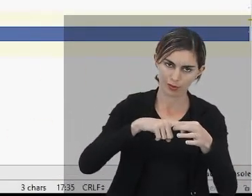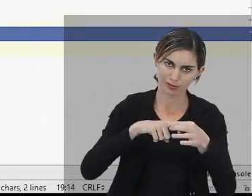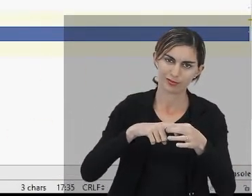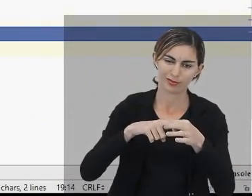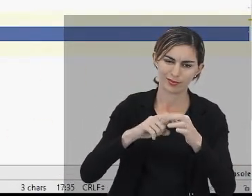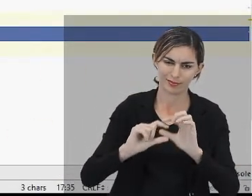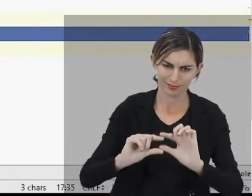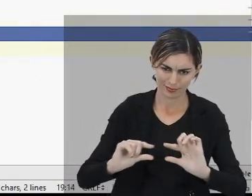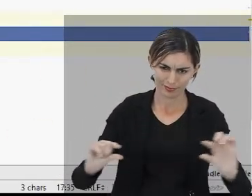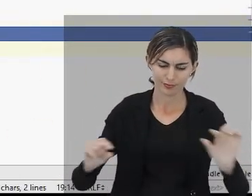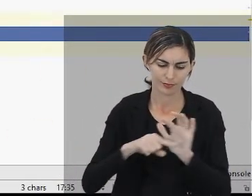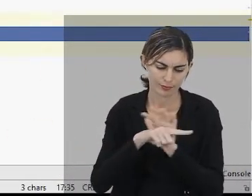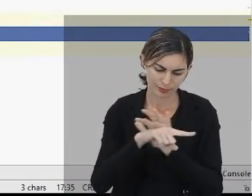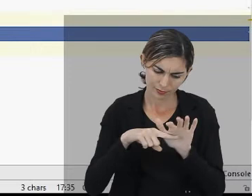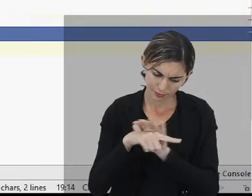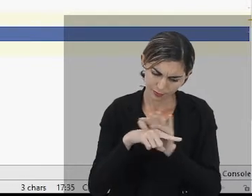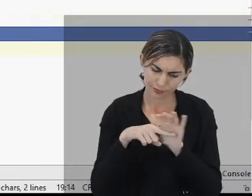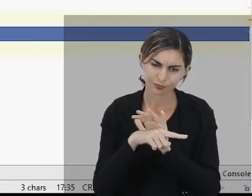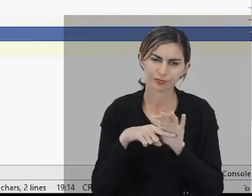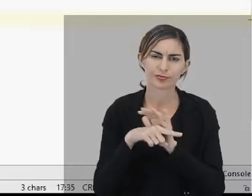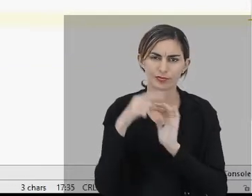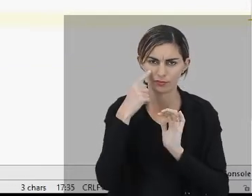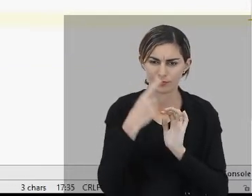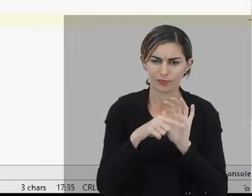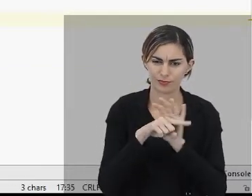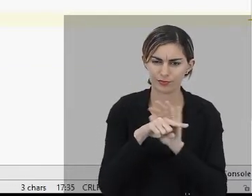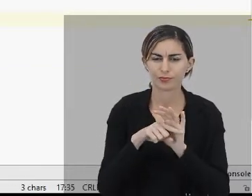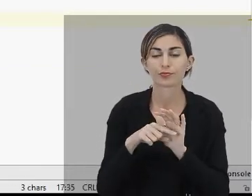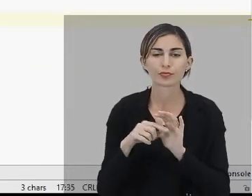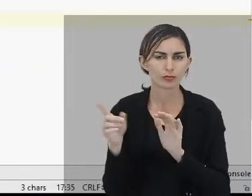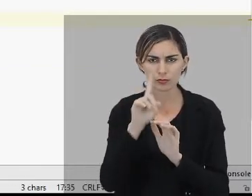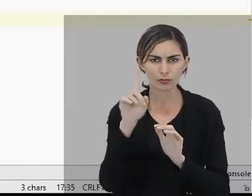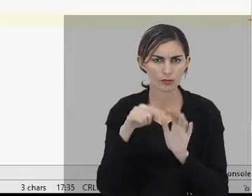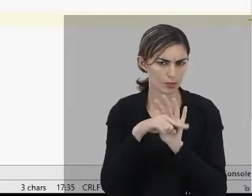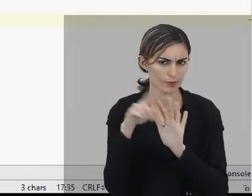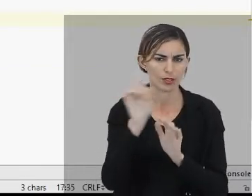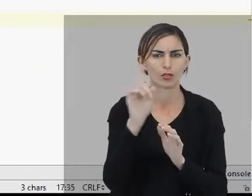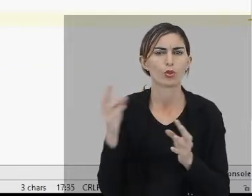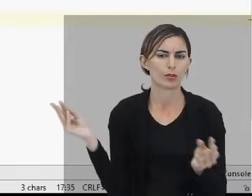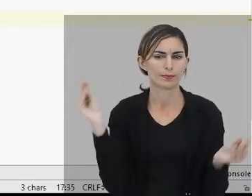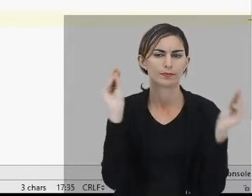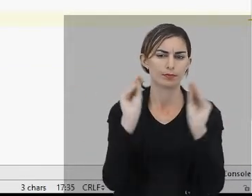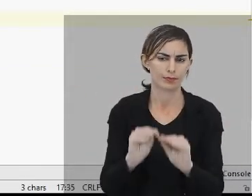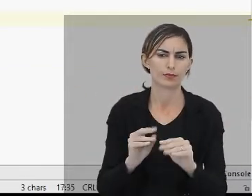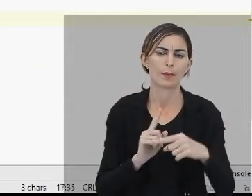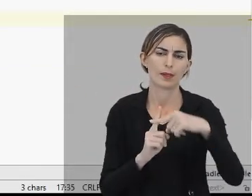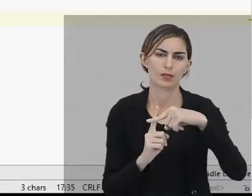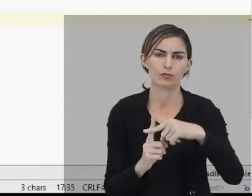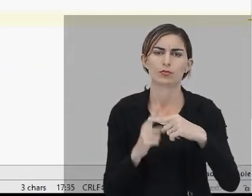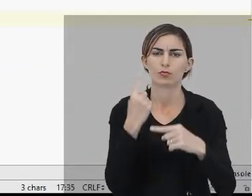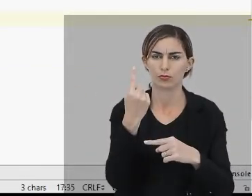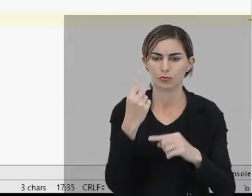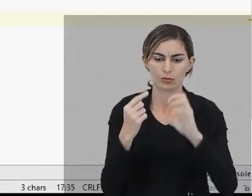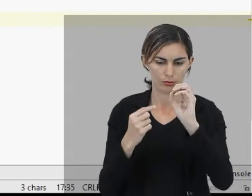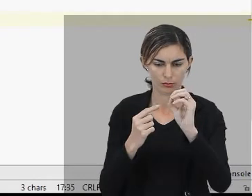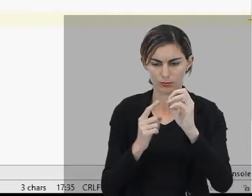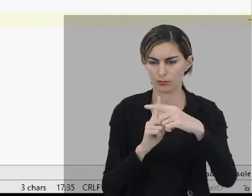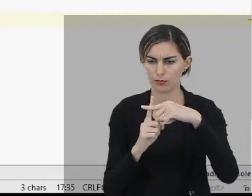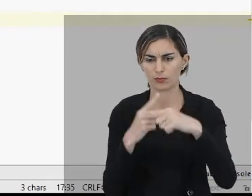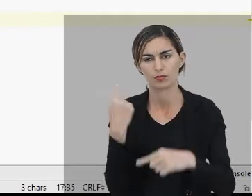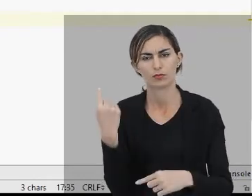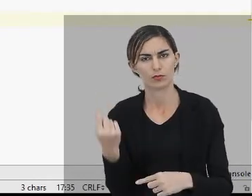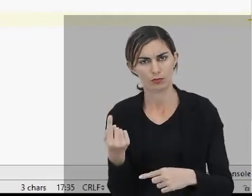parte e aí ele verifica se... ele adiciona mais 1. Então, 0 mais